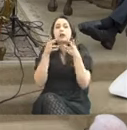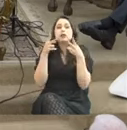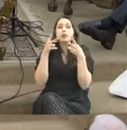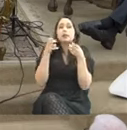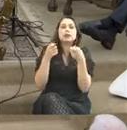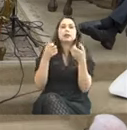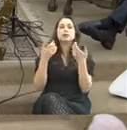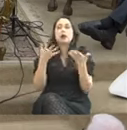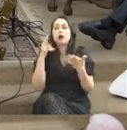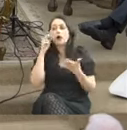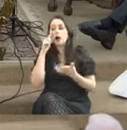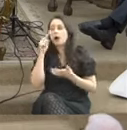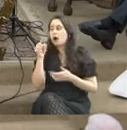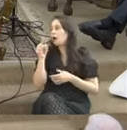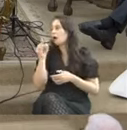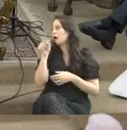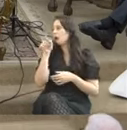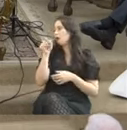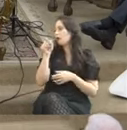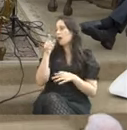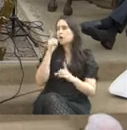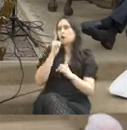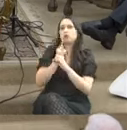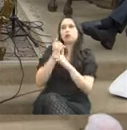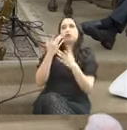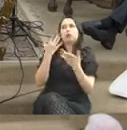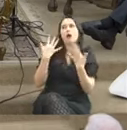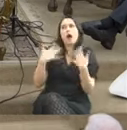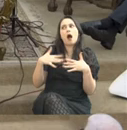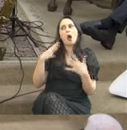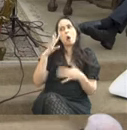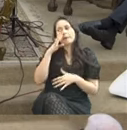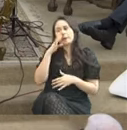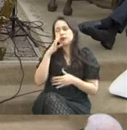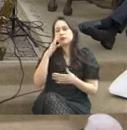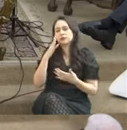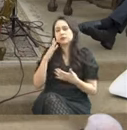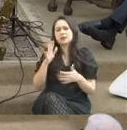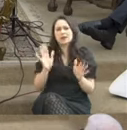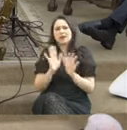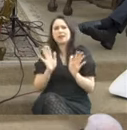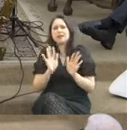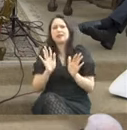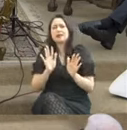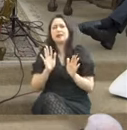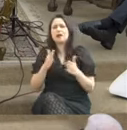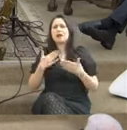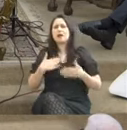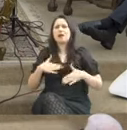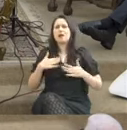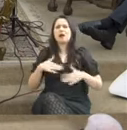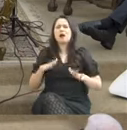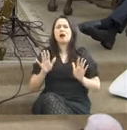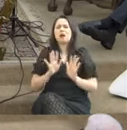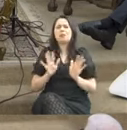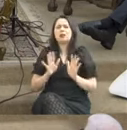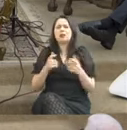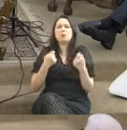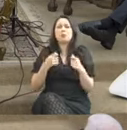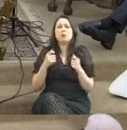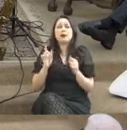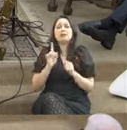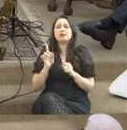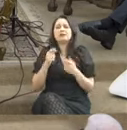Deus, olha, olha que descoberta. Não, não precisa de